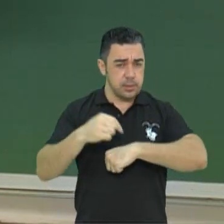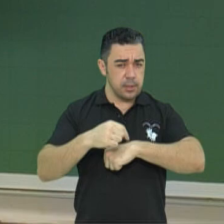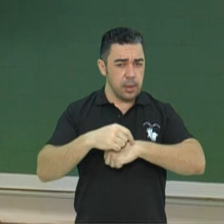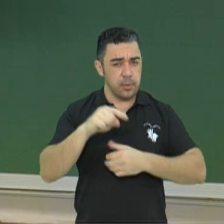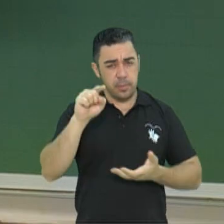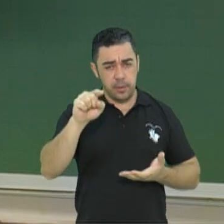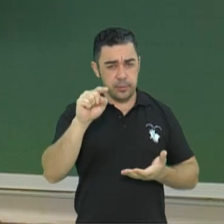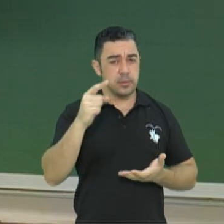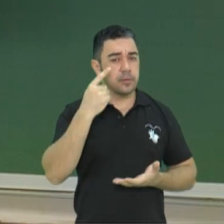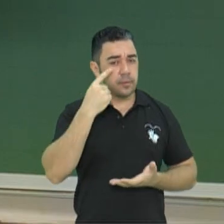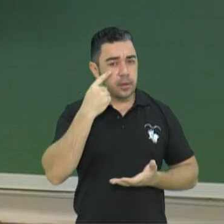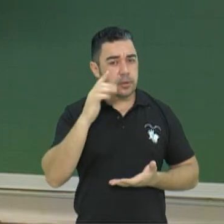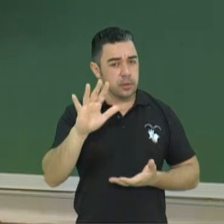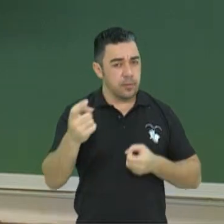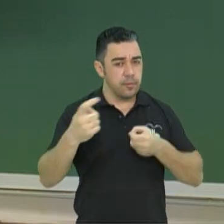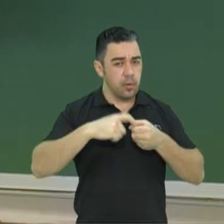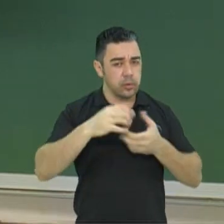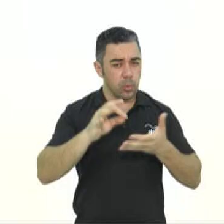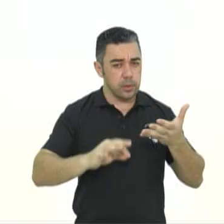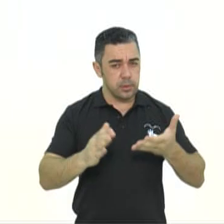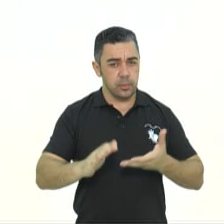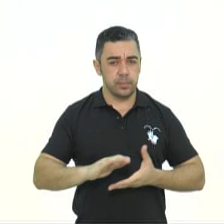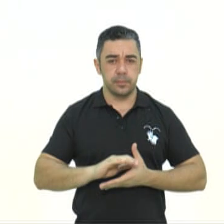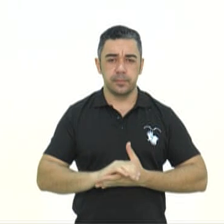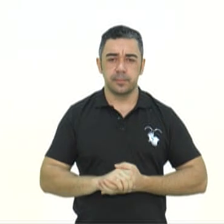tempinho para você realizar e já voltamos.